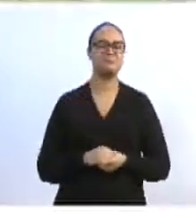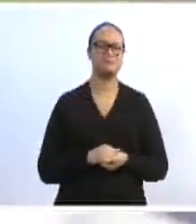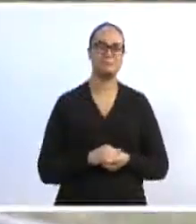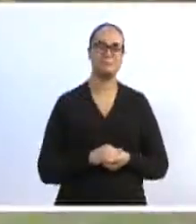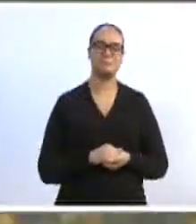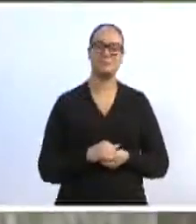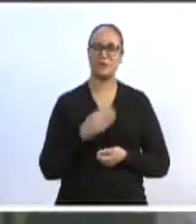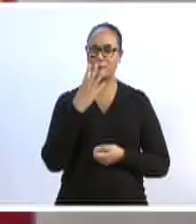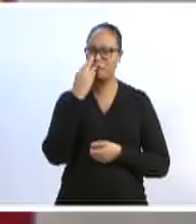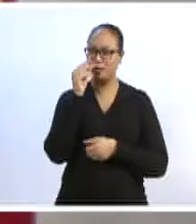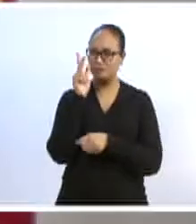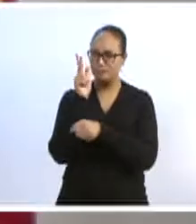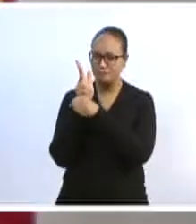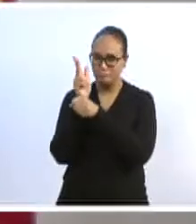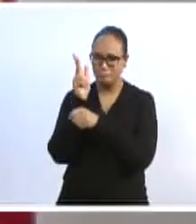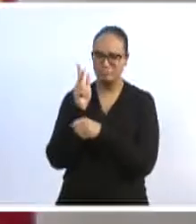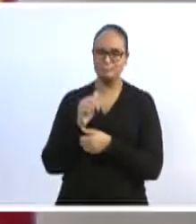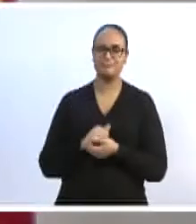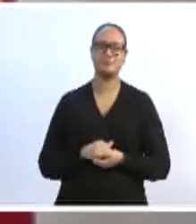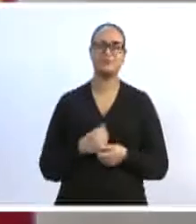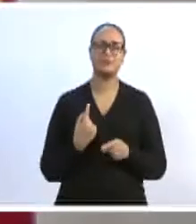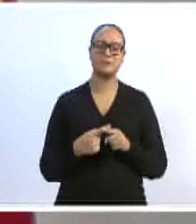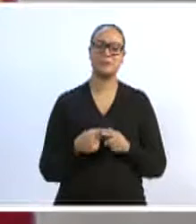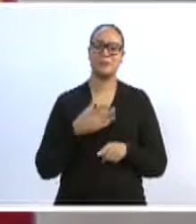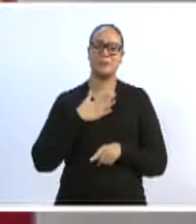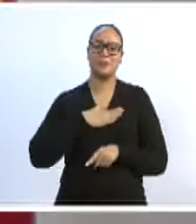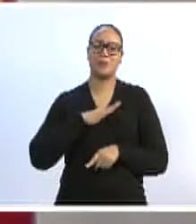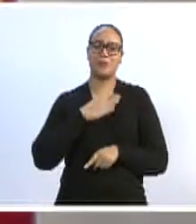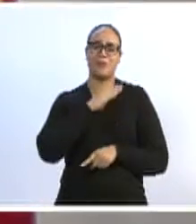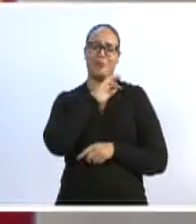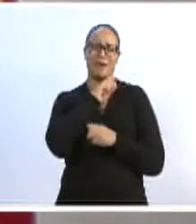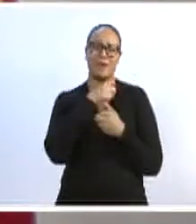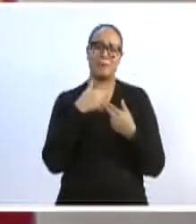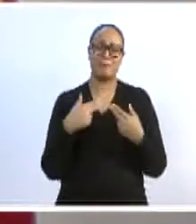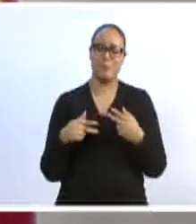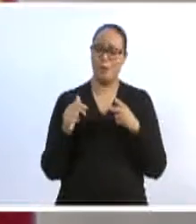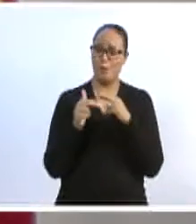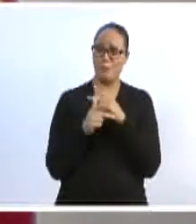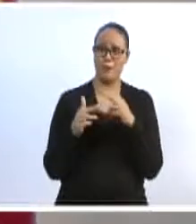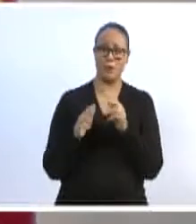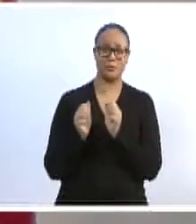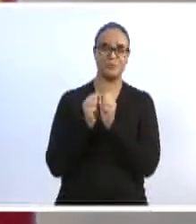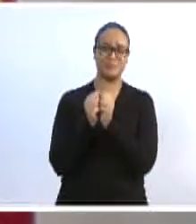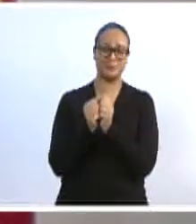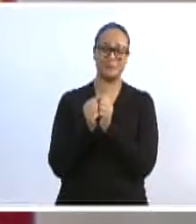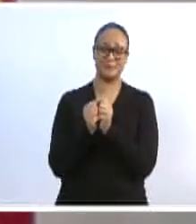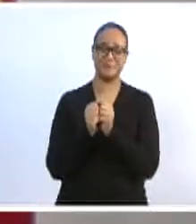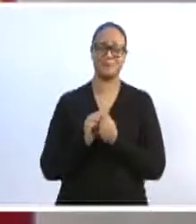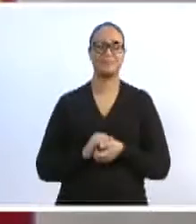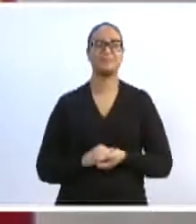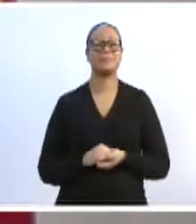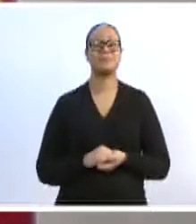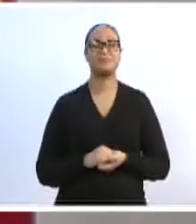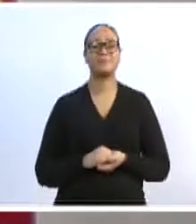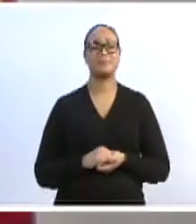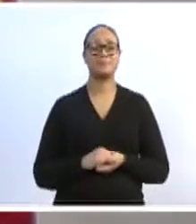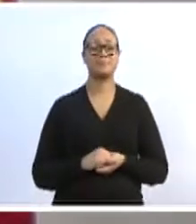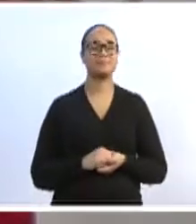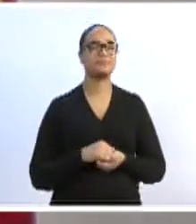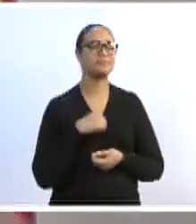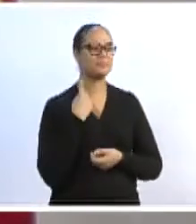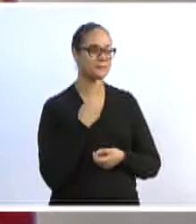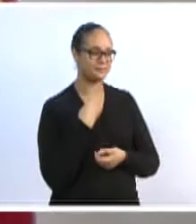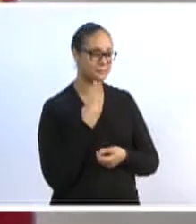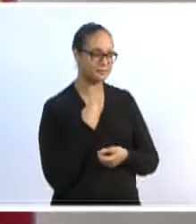animais tranqüilos no perímetro urbano da cidade senhores vereadores o ser